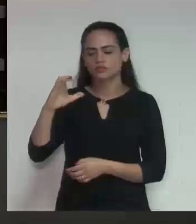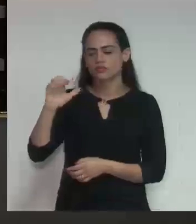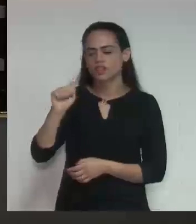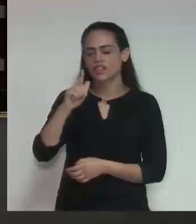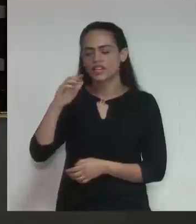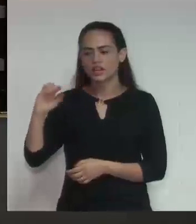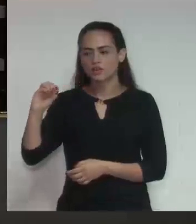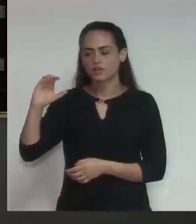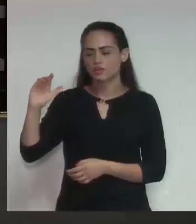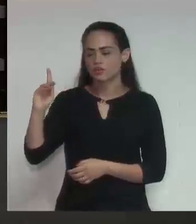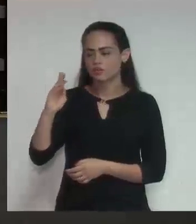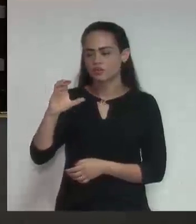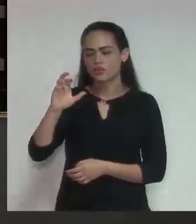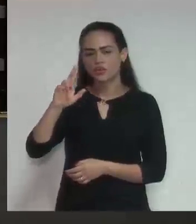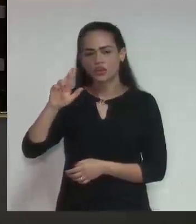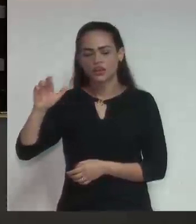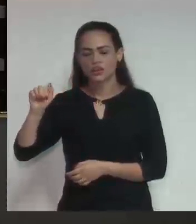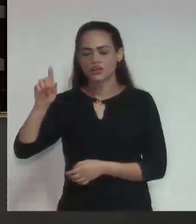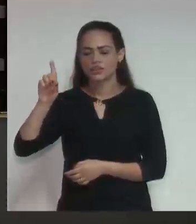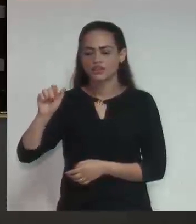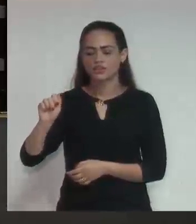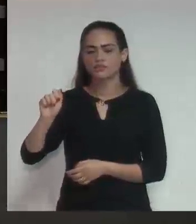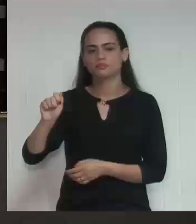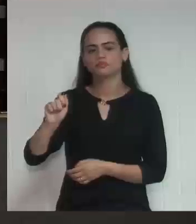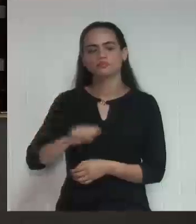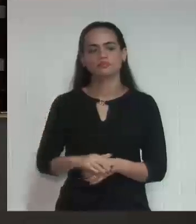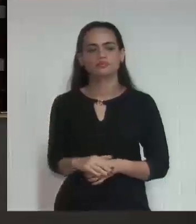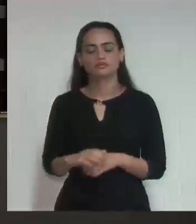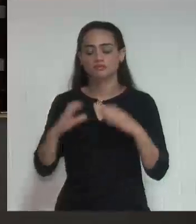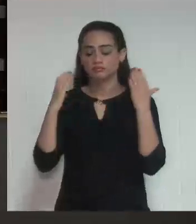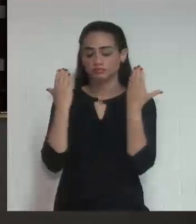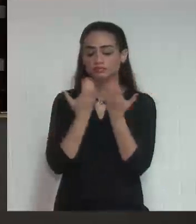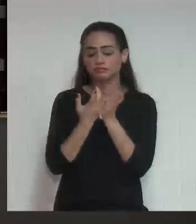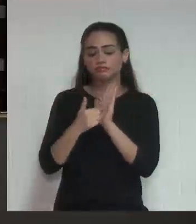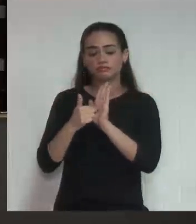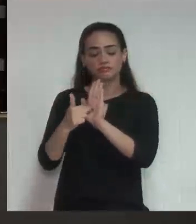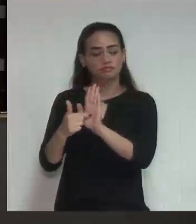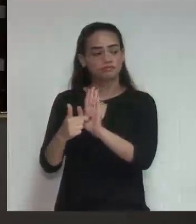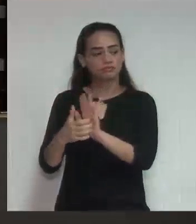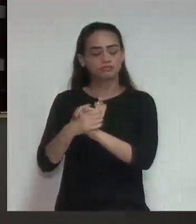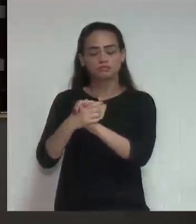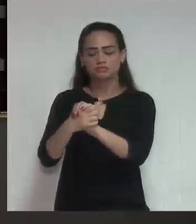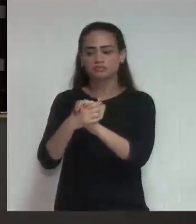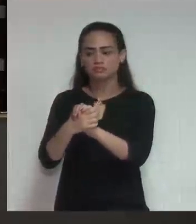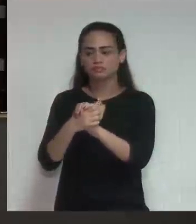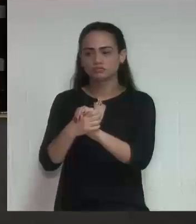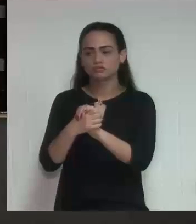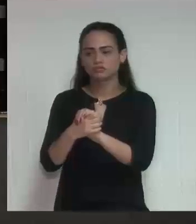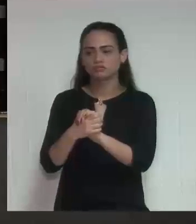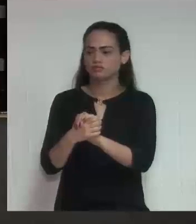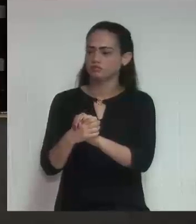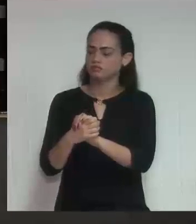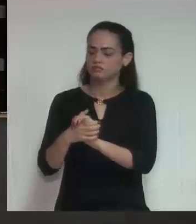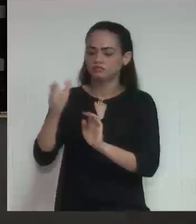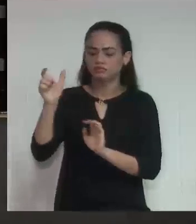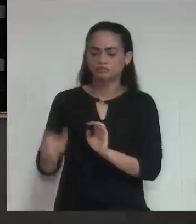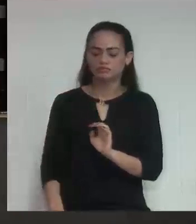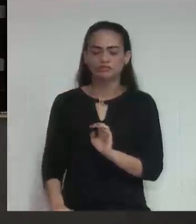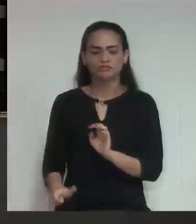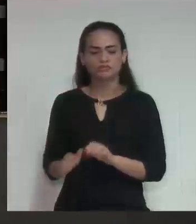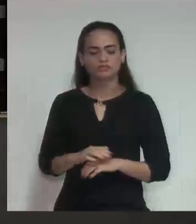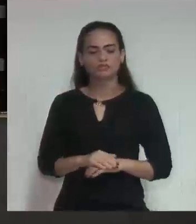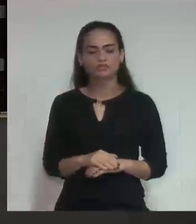de setembro, no Parque Municipal Jaime Ferragutti. E que do deliberado dessa Casa de Lei seja dada ciência ao senhor Murilo Augusto Bossi, na Avenida Ministro